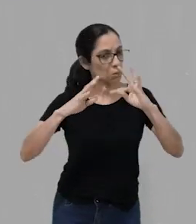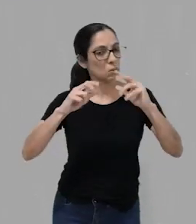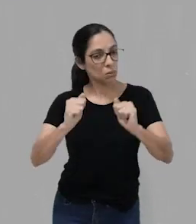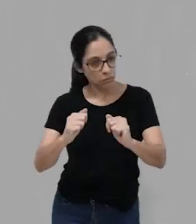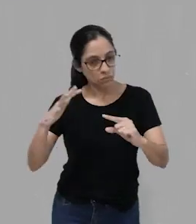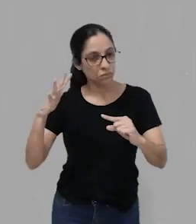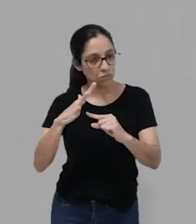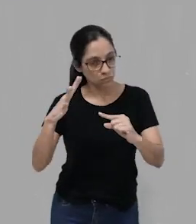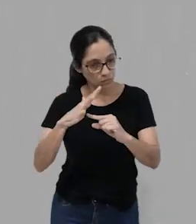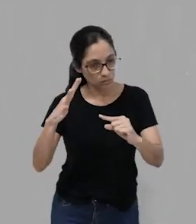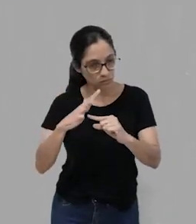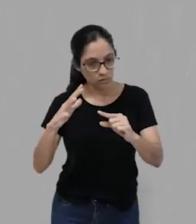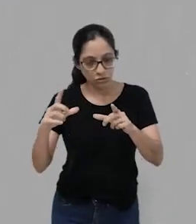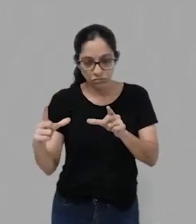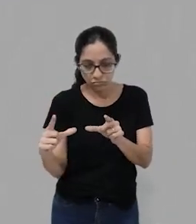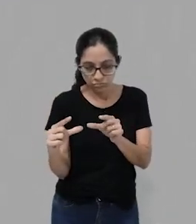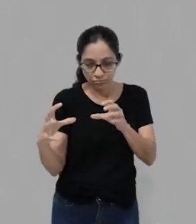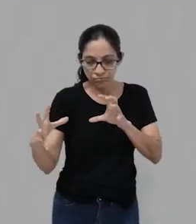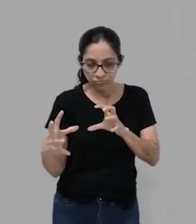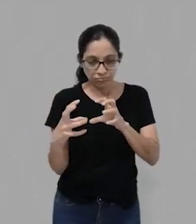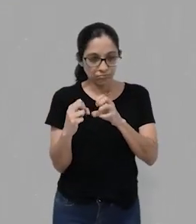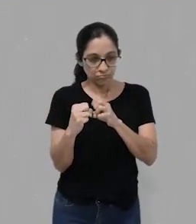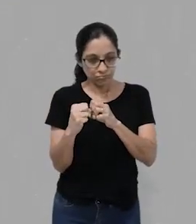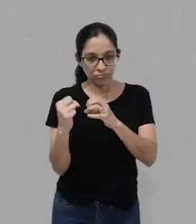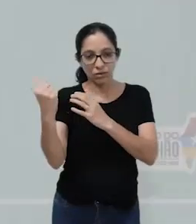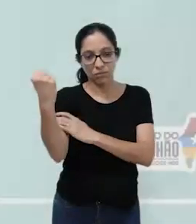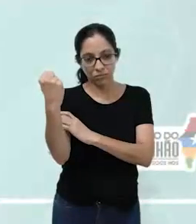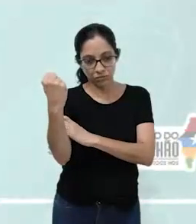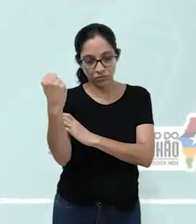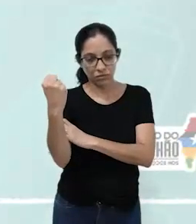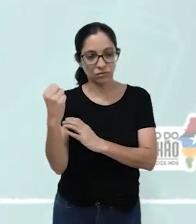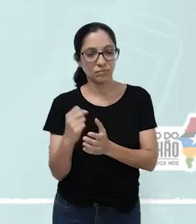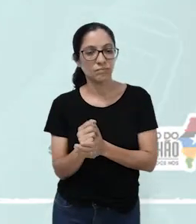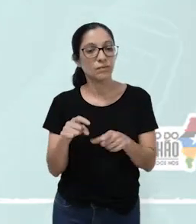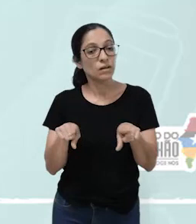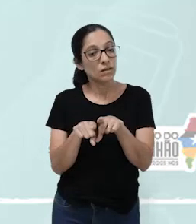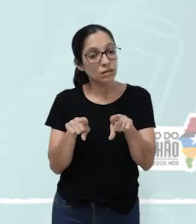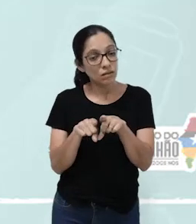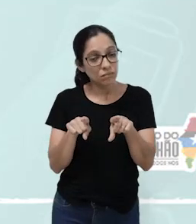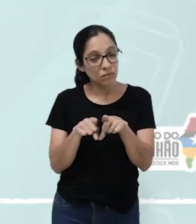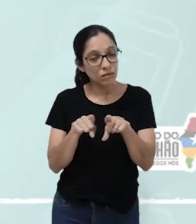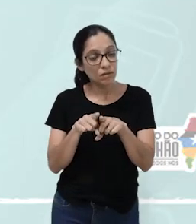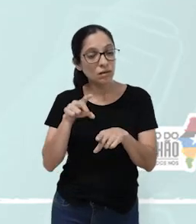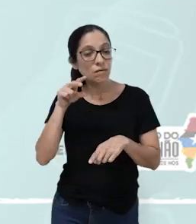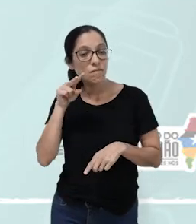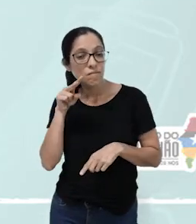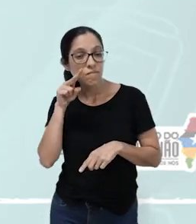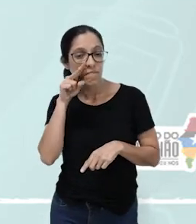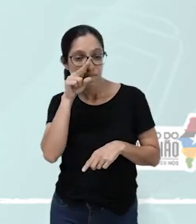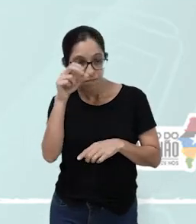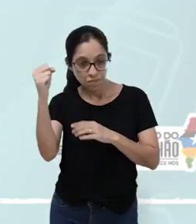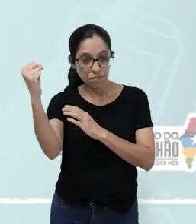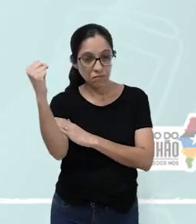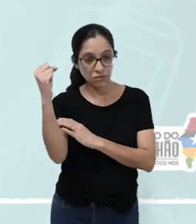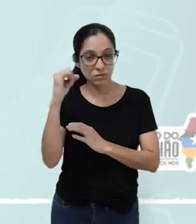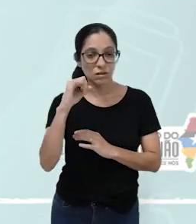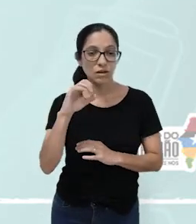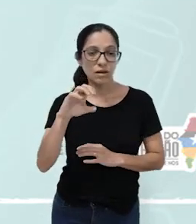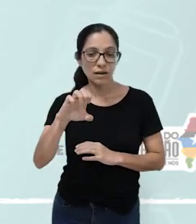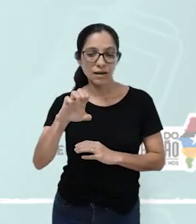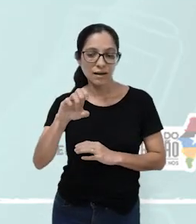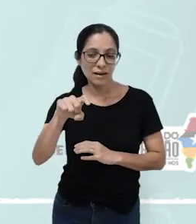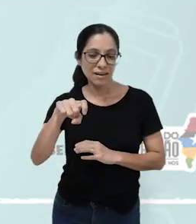esse movimento de se contrair. Tem a força isotônica o quê? Excêntrica. Ao contrário